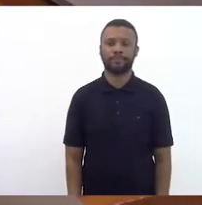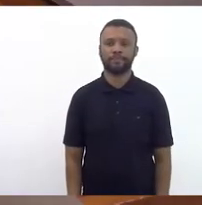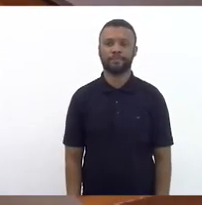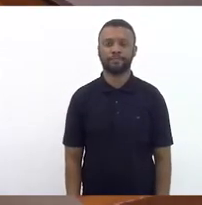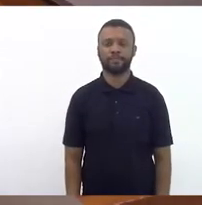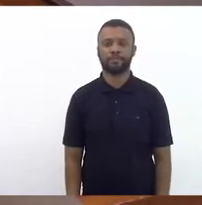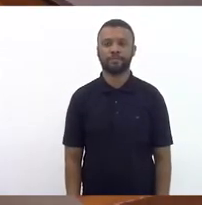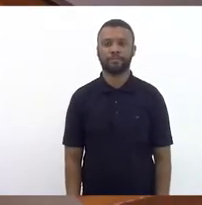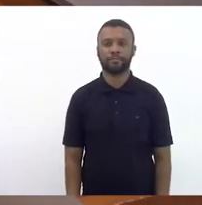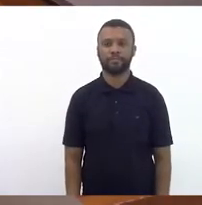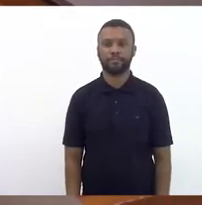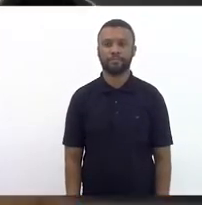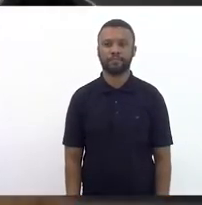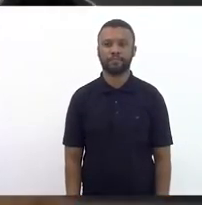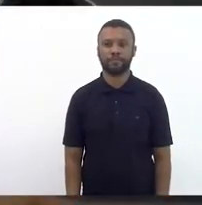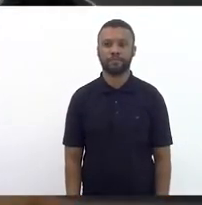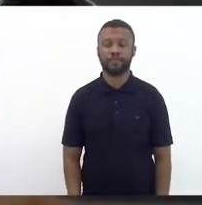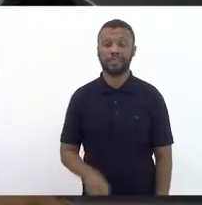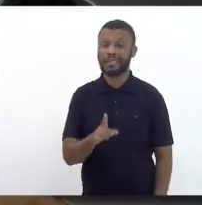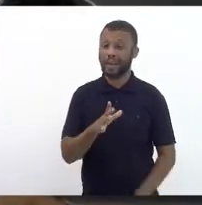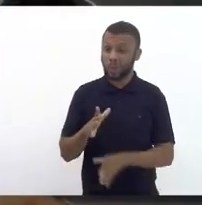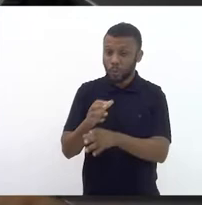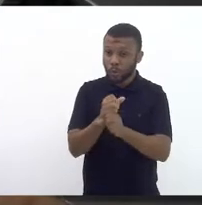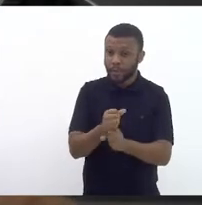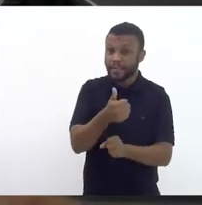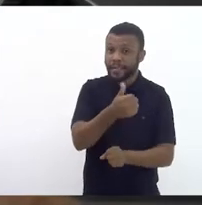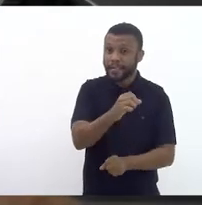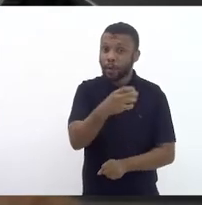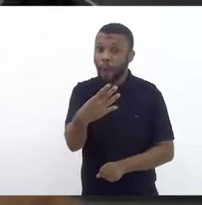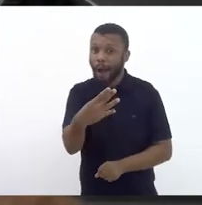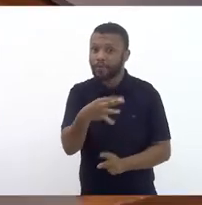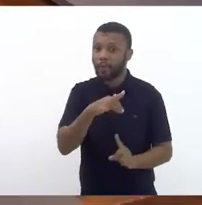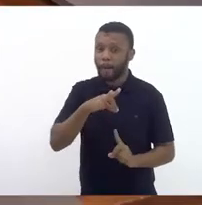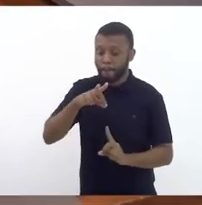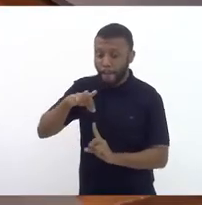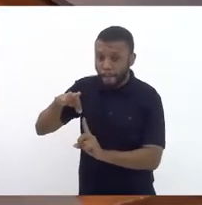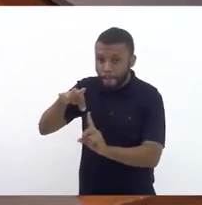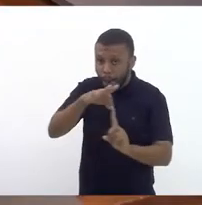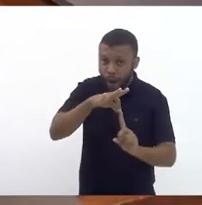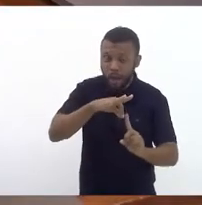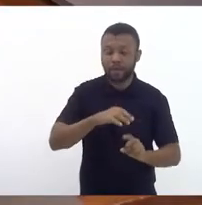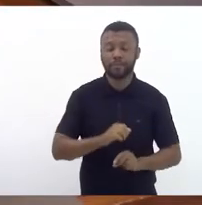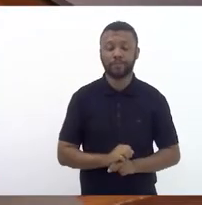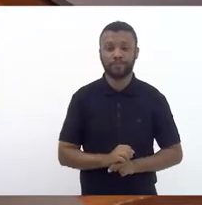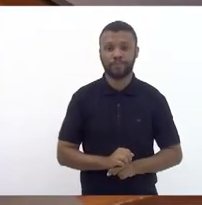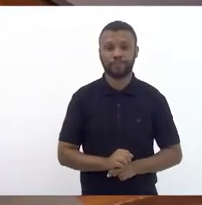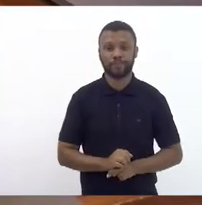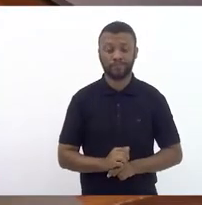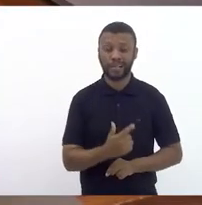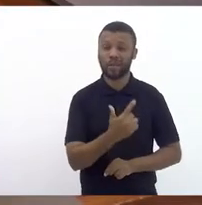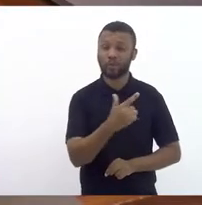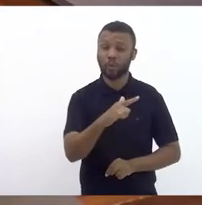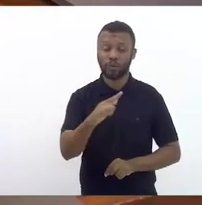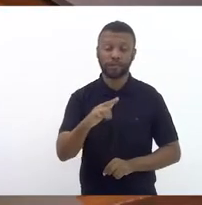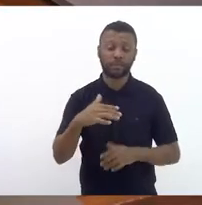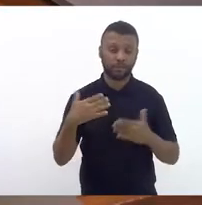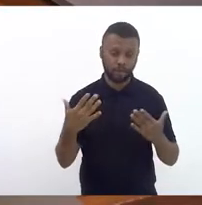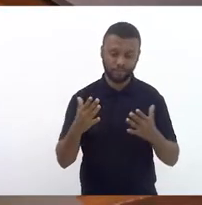Sim. O que está acontecendo com as outras? Nós não temos nas outras. Nós